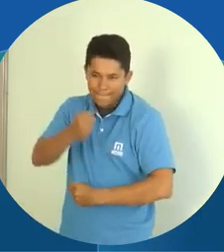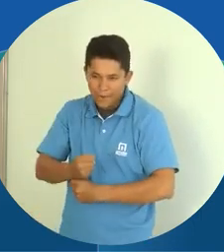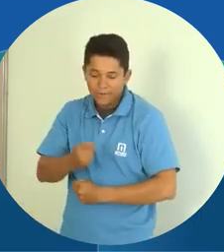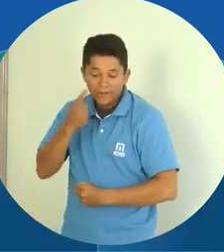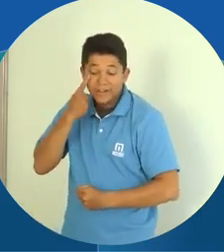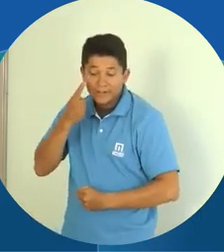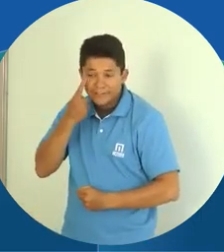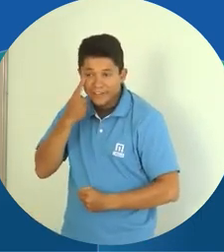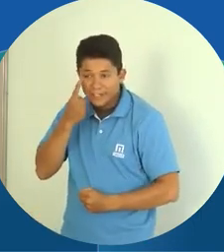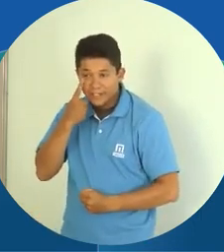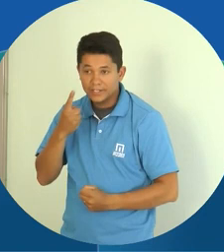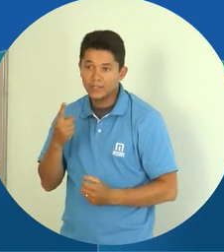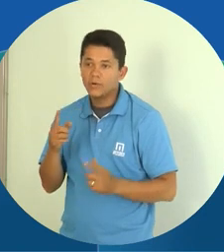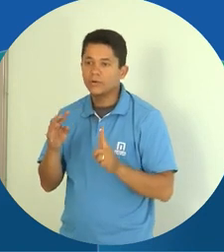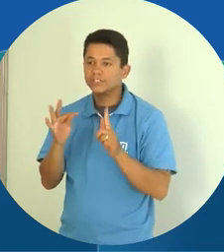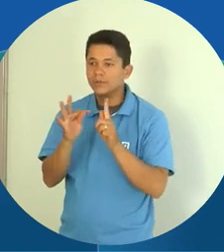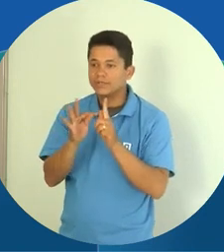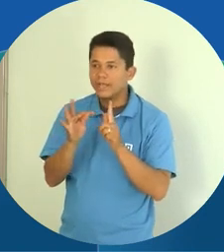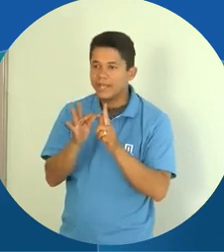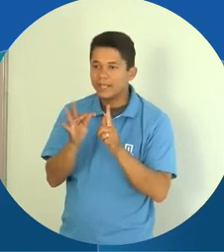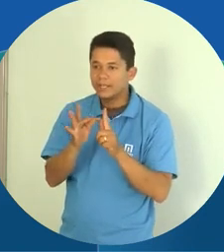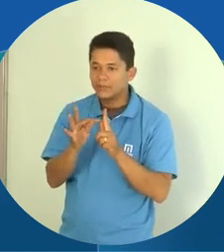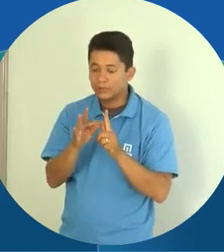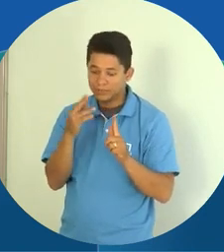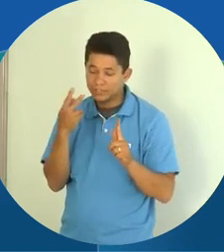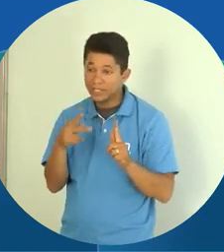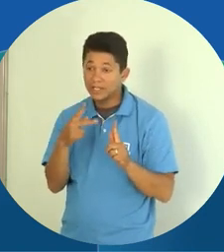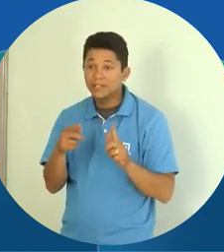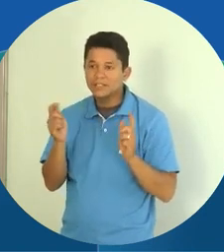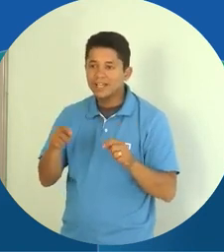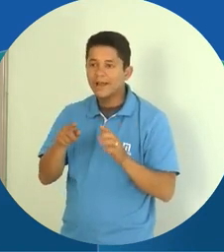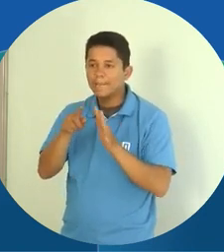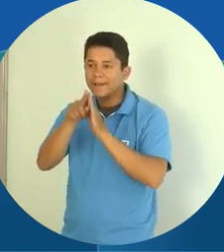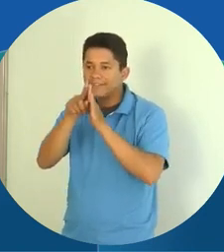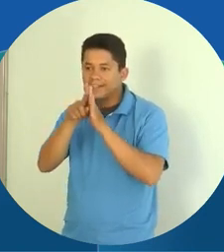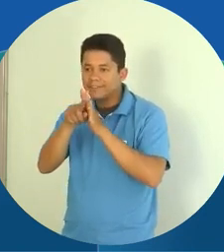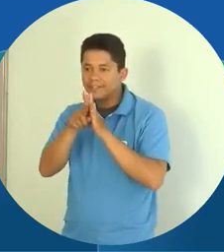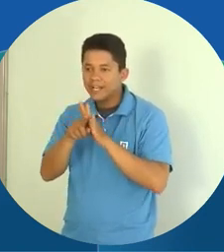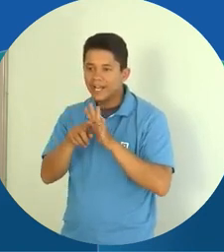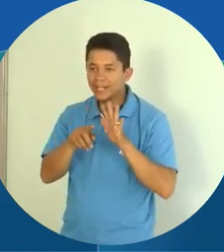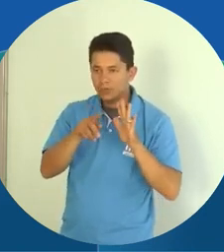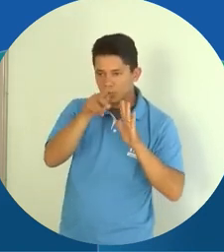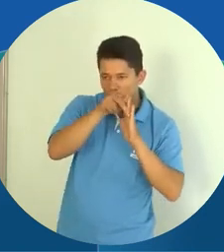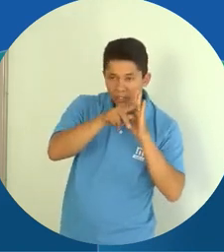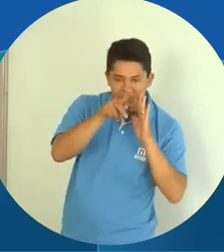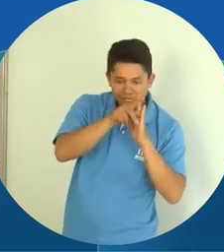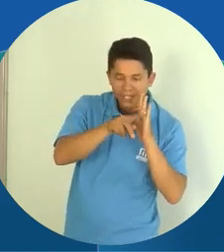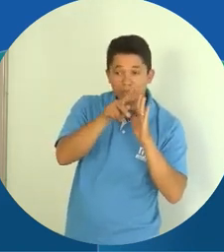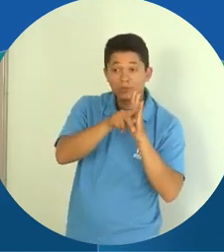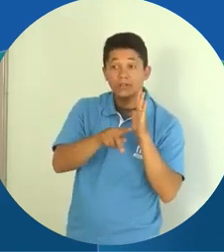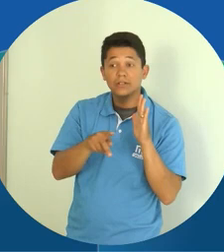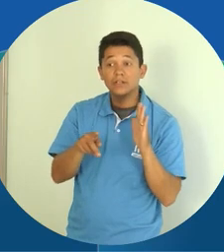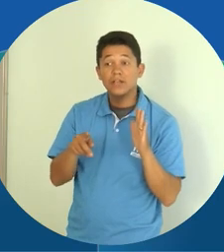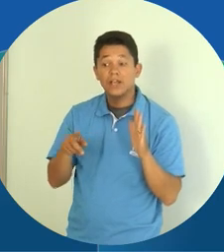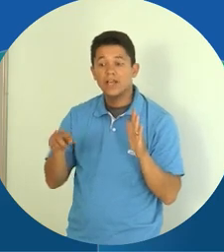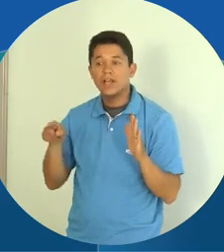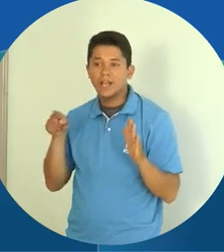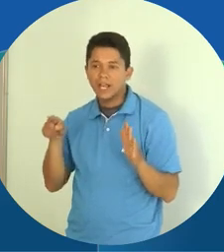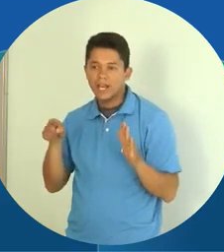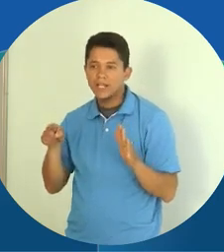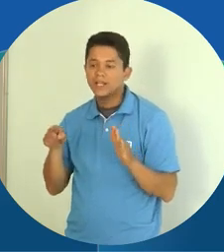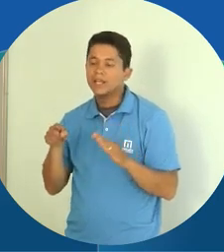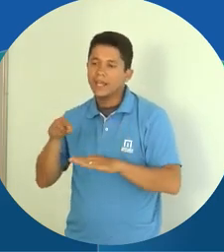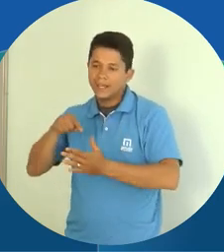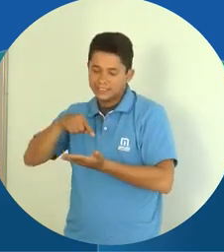é possível verificar, na fase de projeto ainda, a gente saber se uma estaca que ela